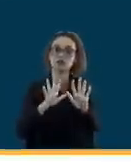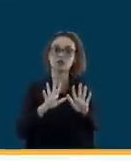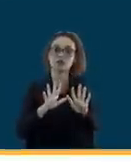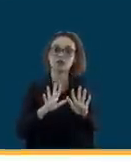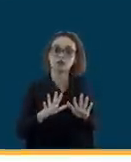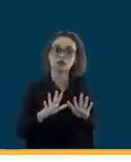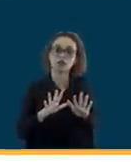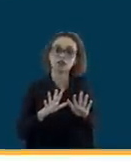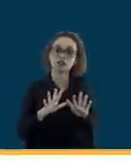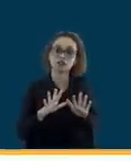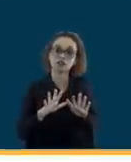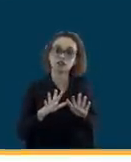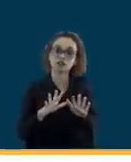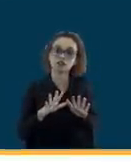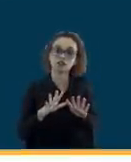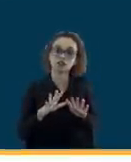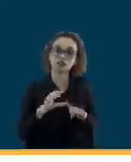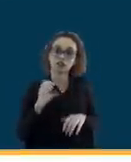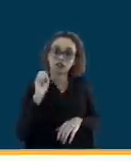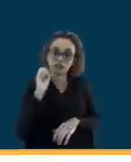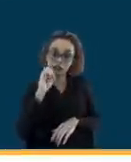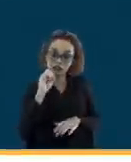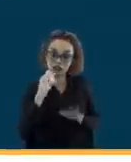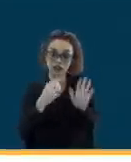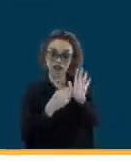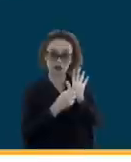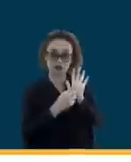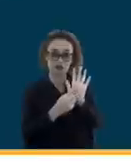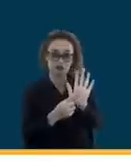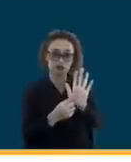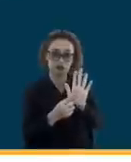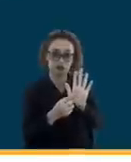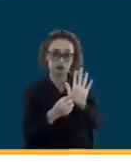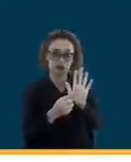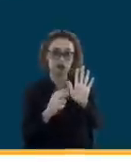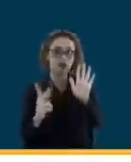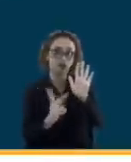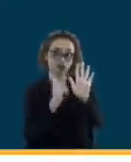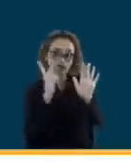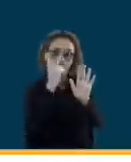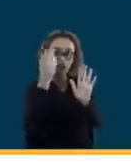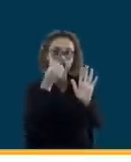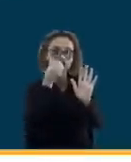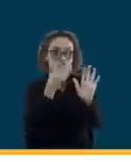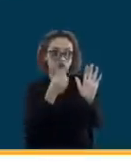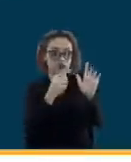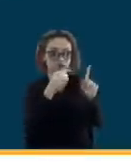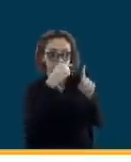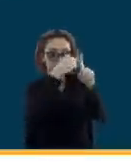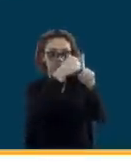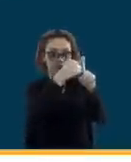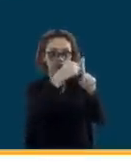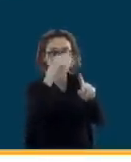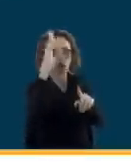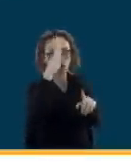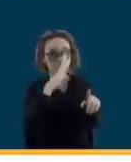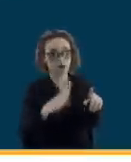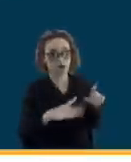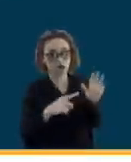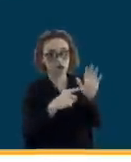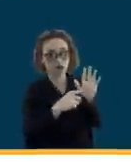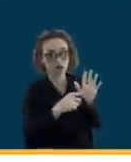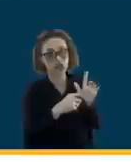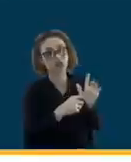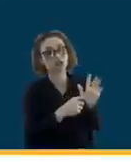É exatamente, se a gente mostrar esses belos valores do nosso povo e que estão em nós, a gente